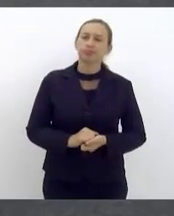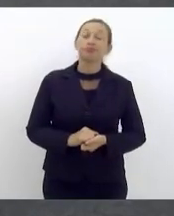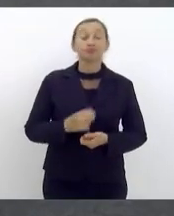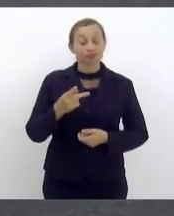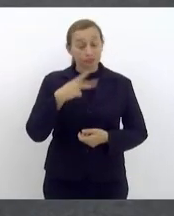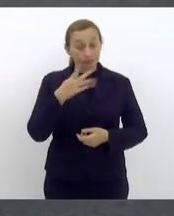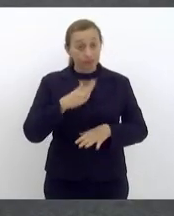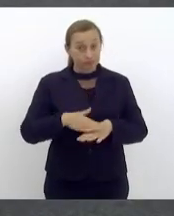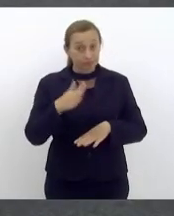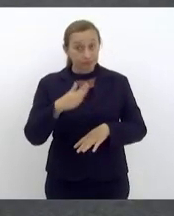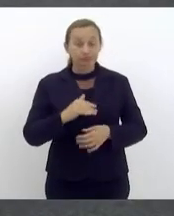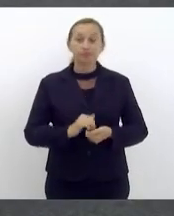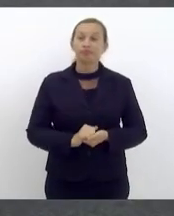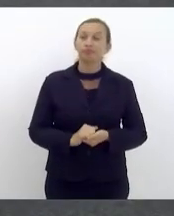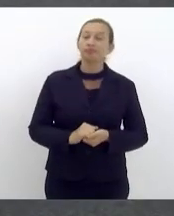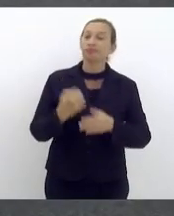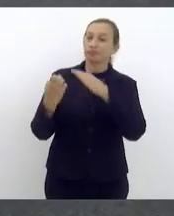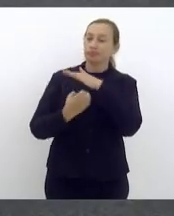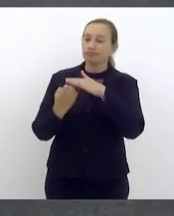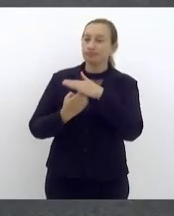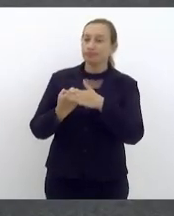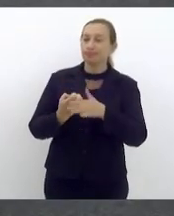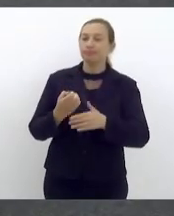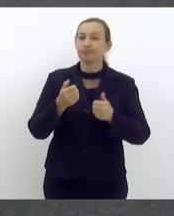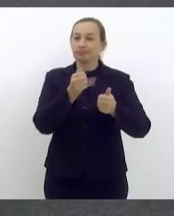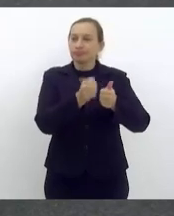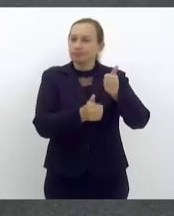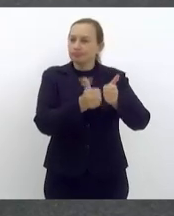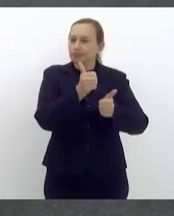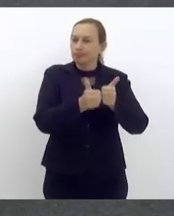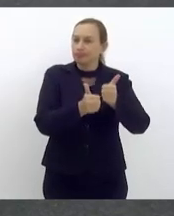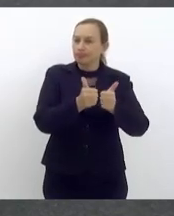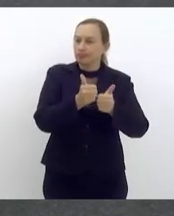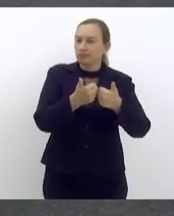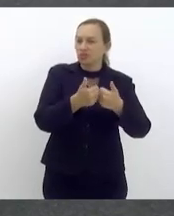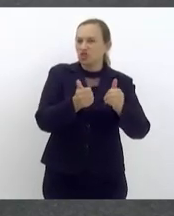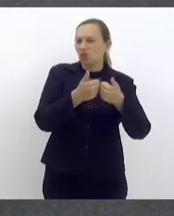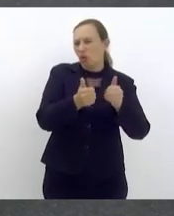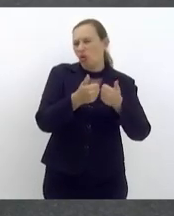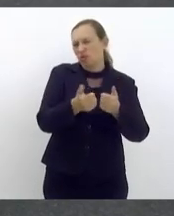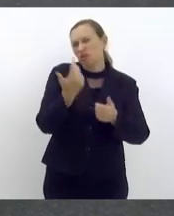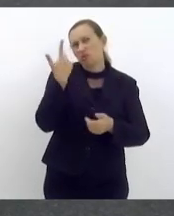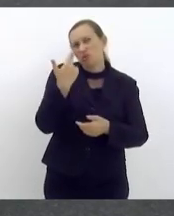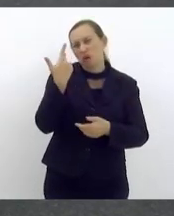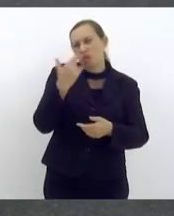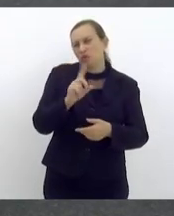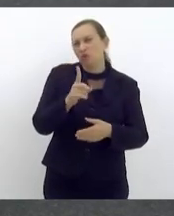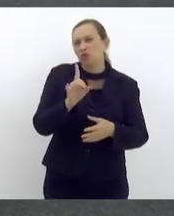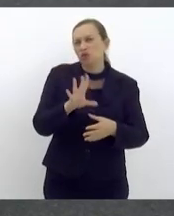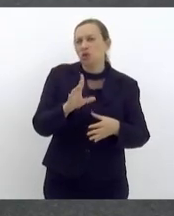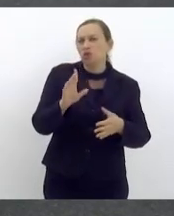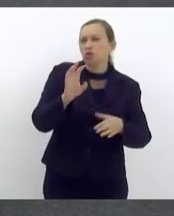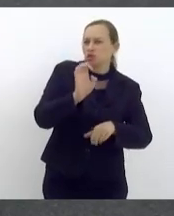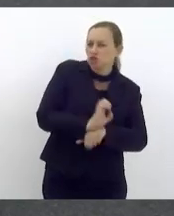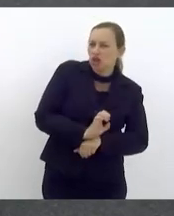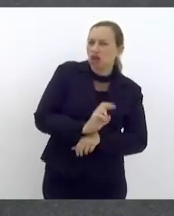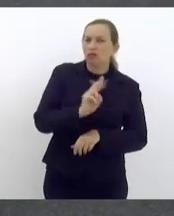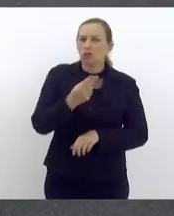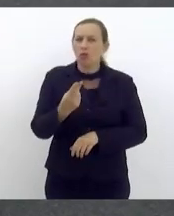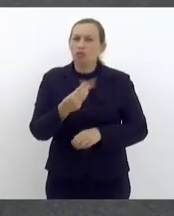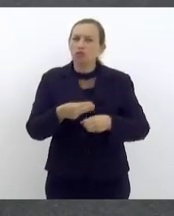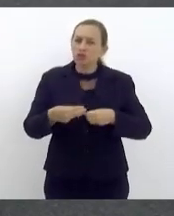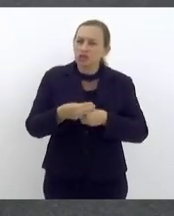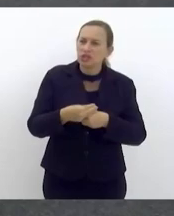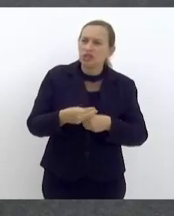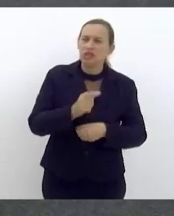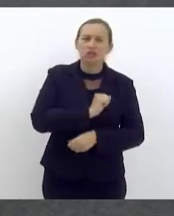além as empresas de ônibus e é isso é comum não apenas no estado nos municípios seja